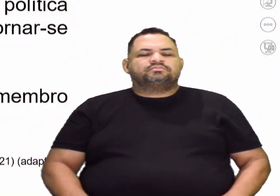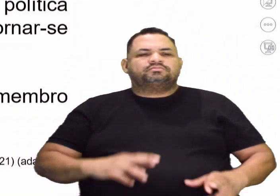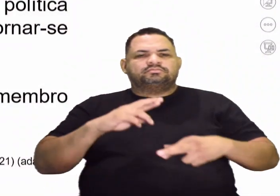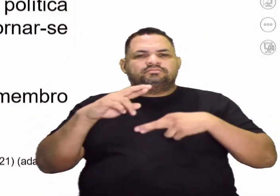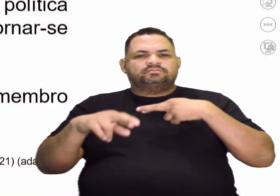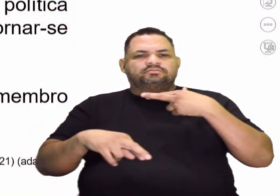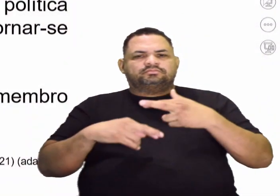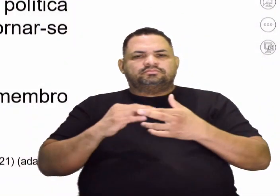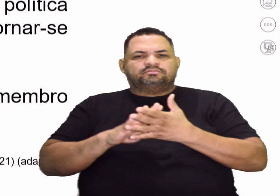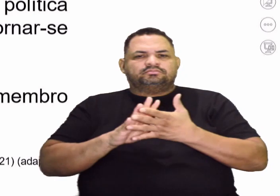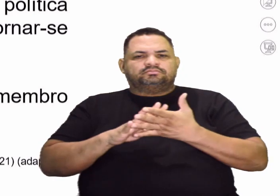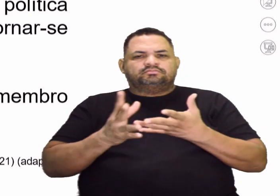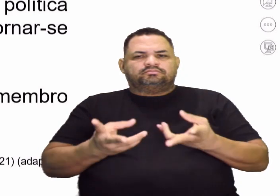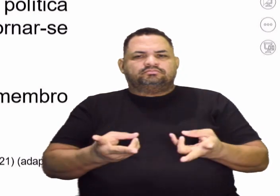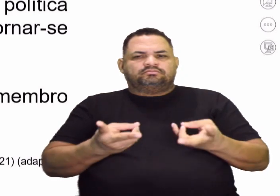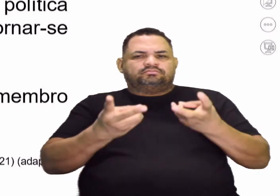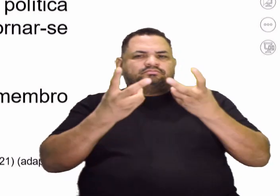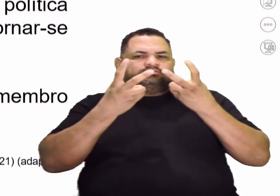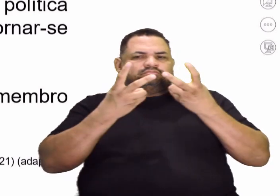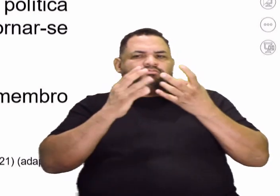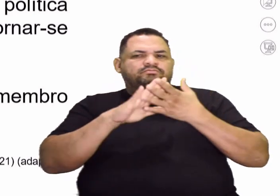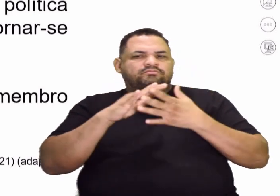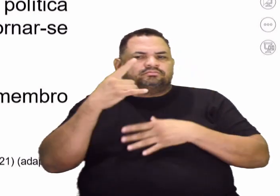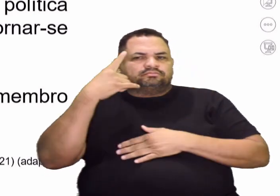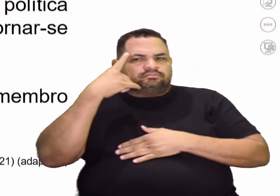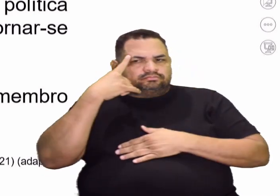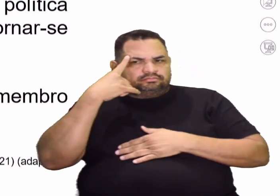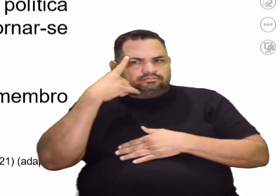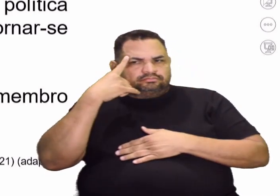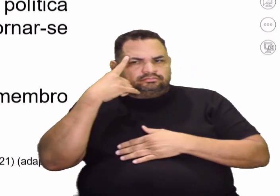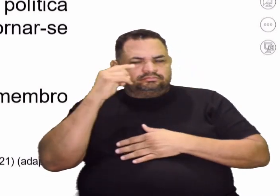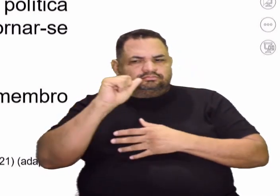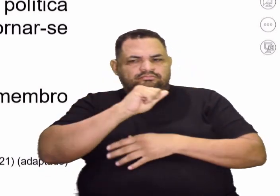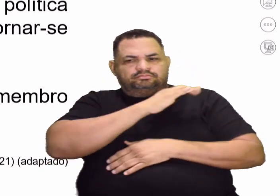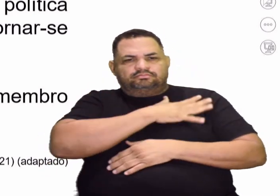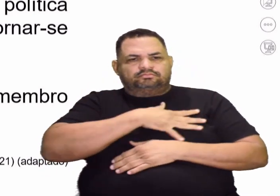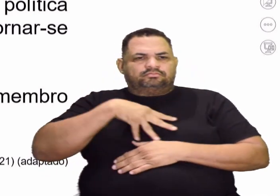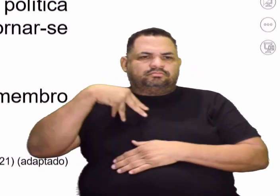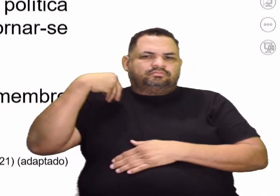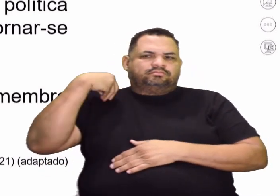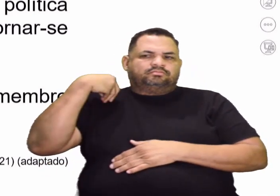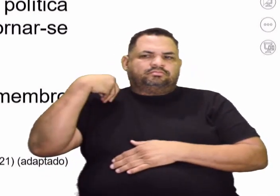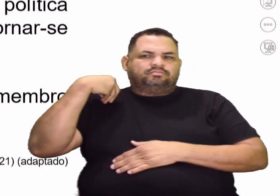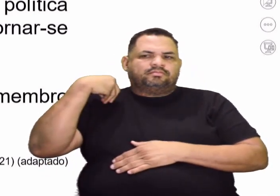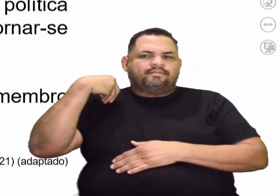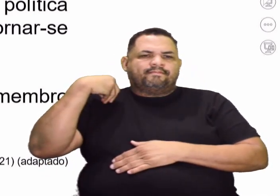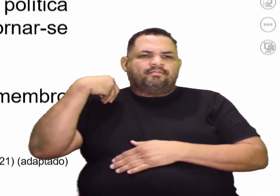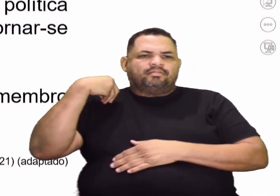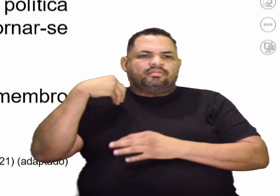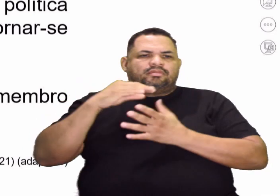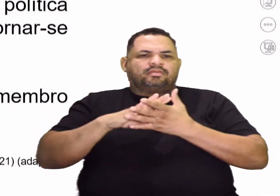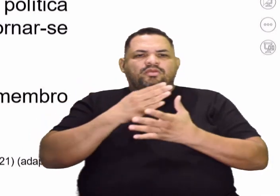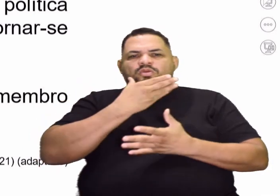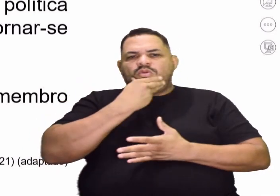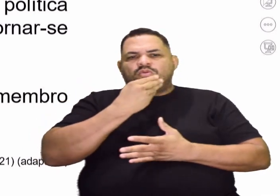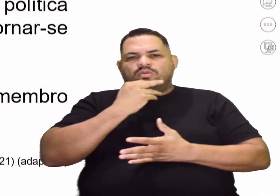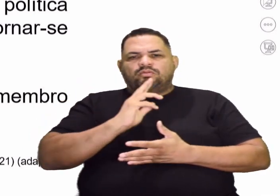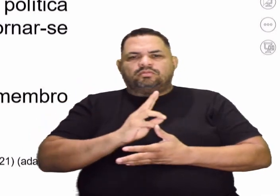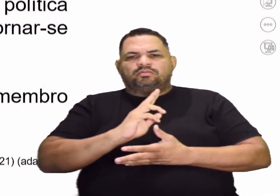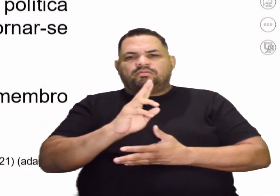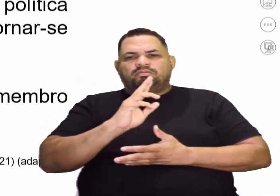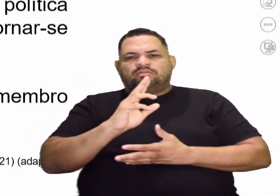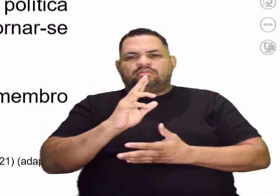A Renascença ela faz uma releitura da concepção aristotélica de Aristóteles de homem,